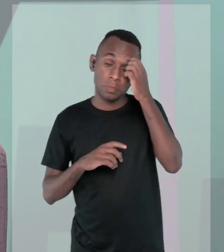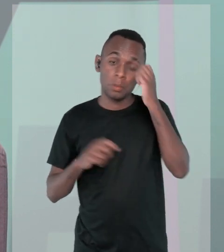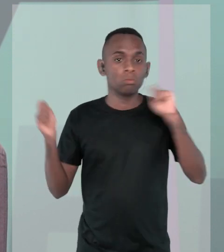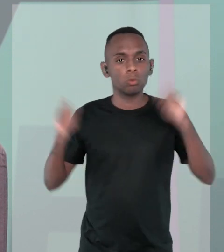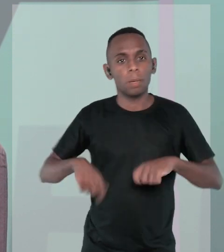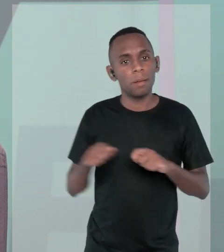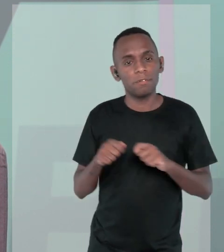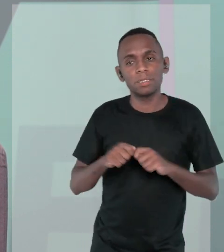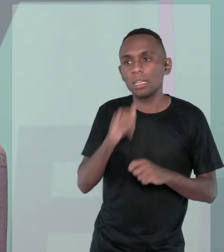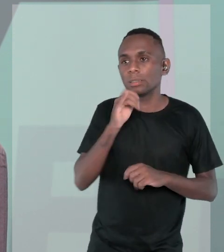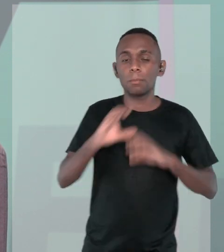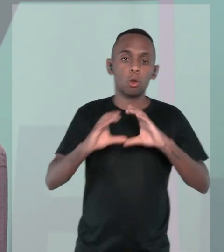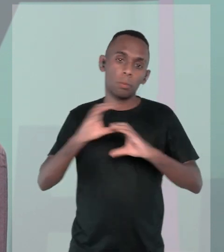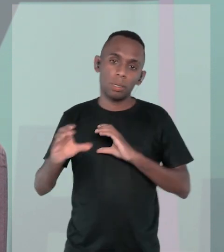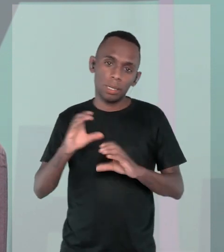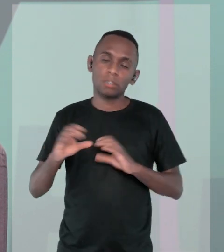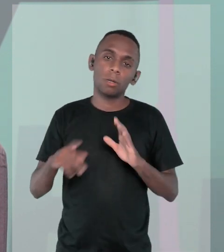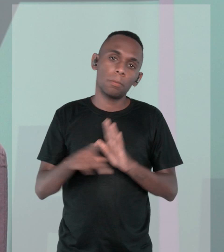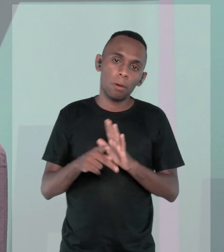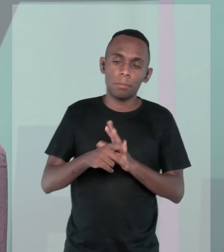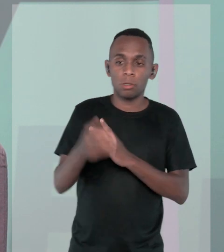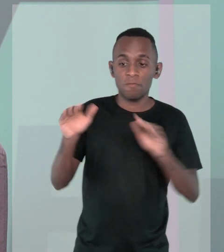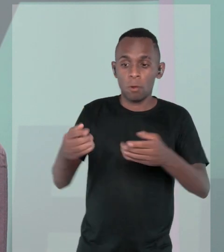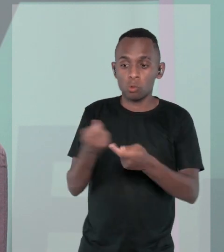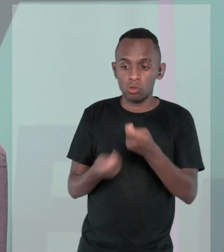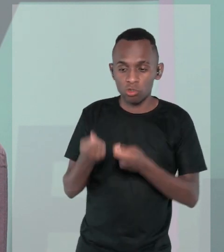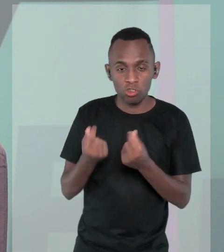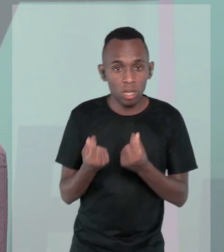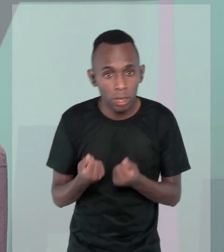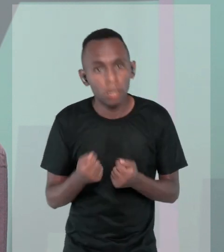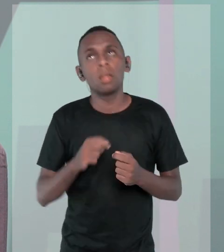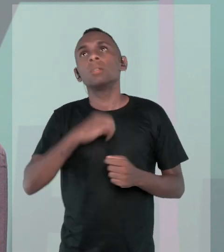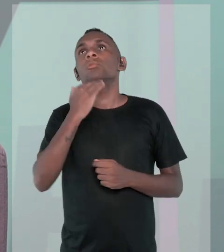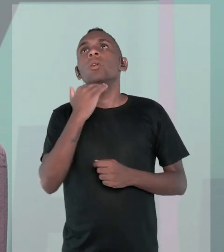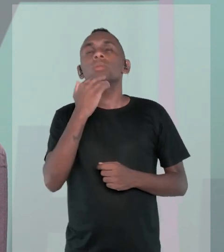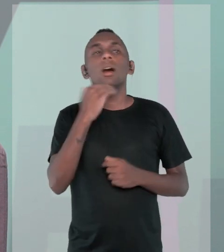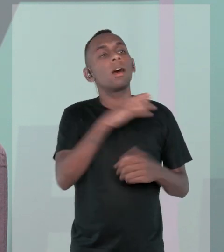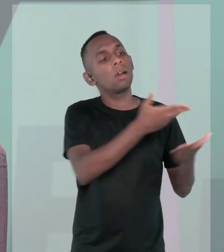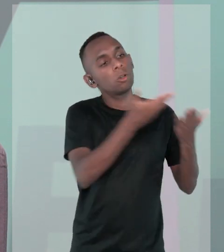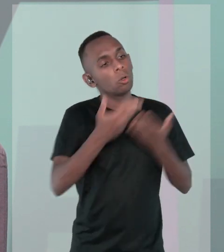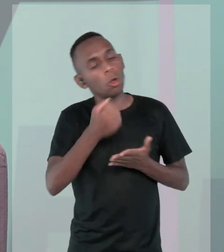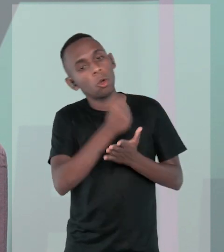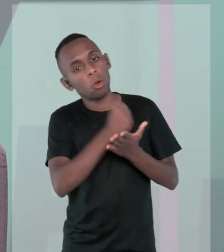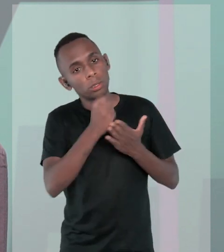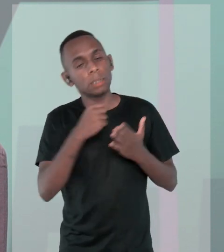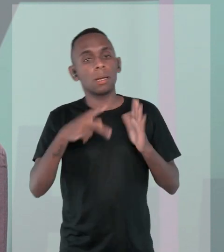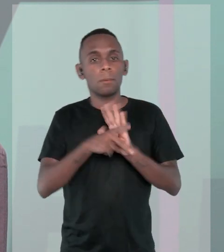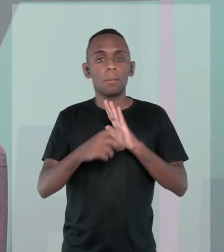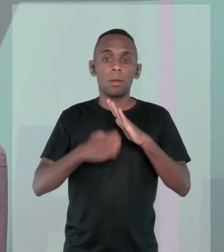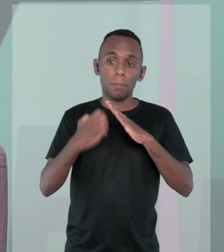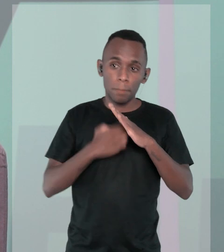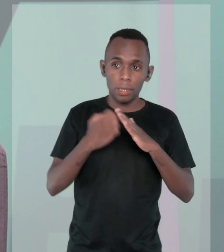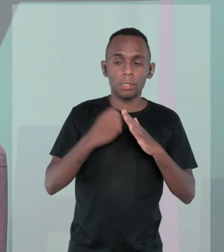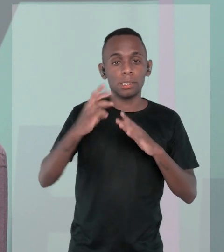para fazer comunicação a toque de caixa. Não dá mais para chamar a agência e terceirizar a comunicação.